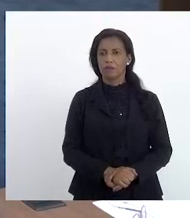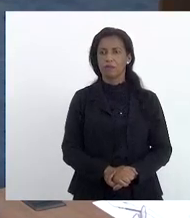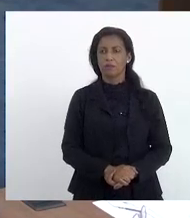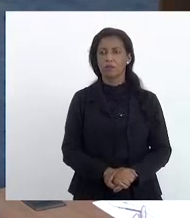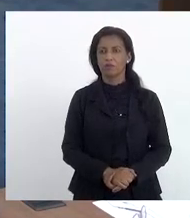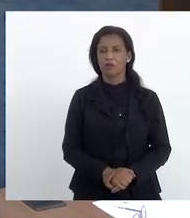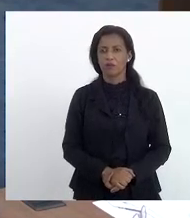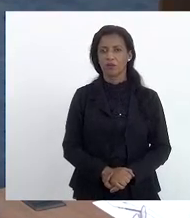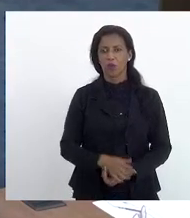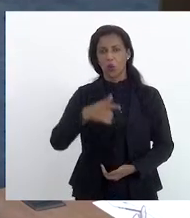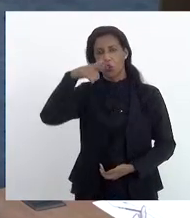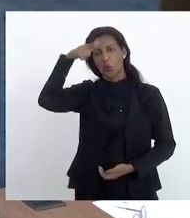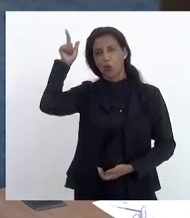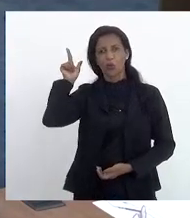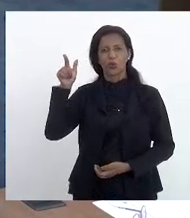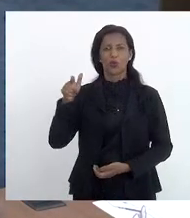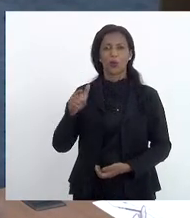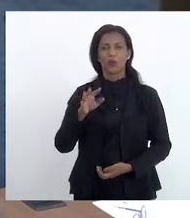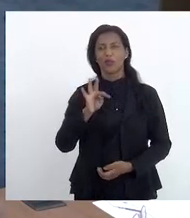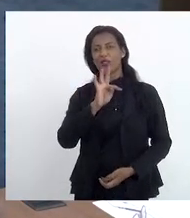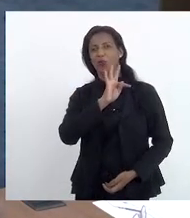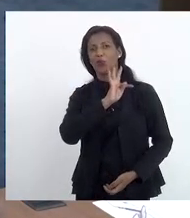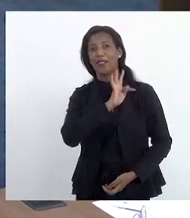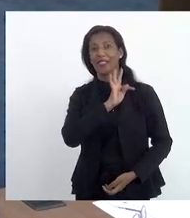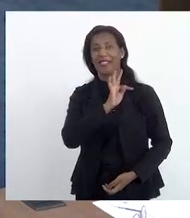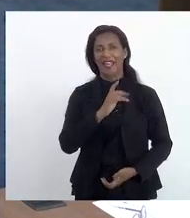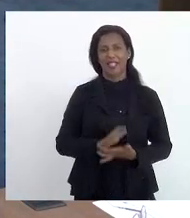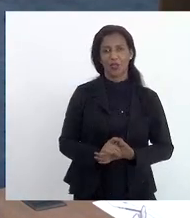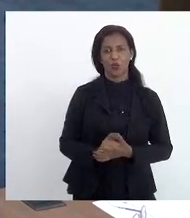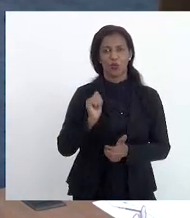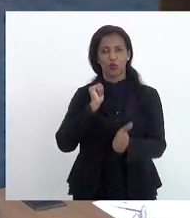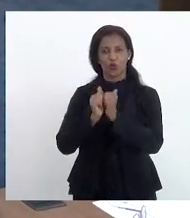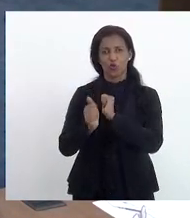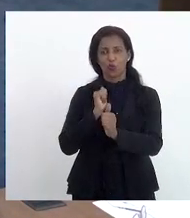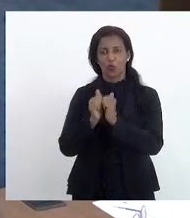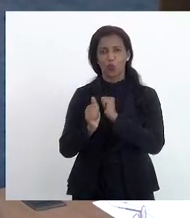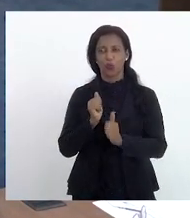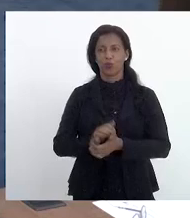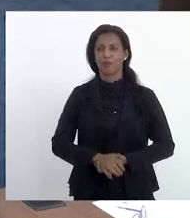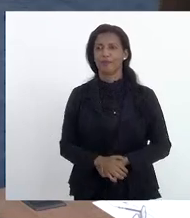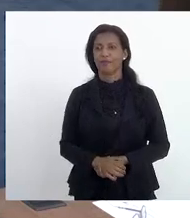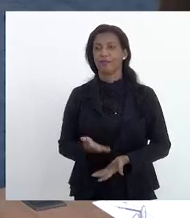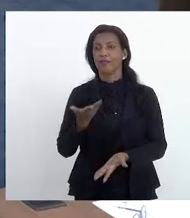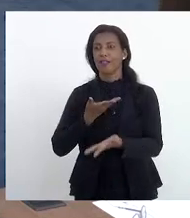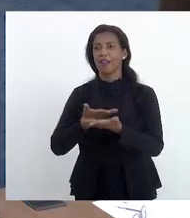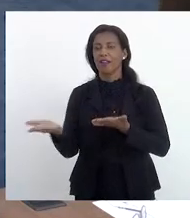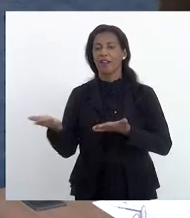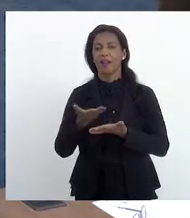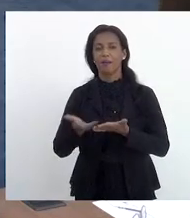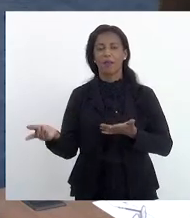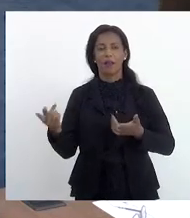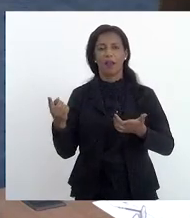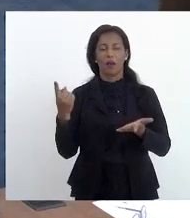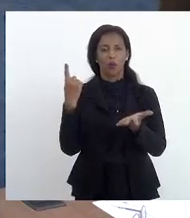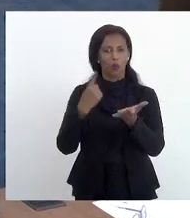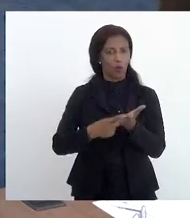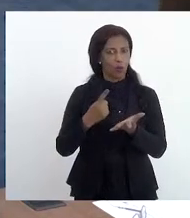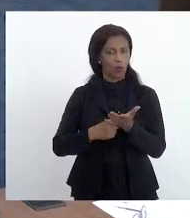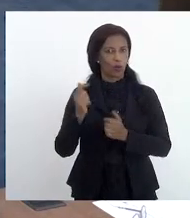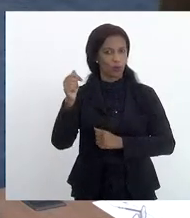Luiz Paulo vai ser o técnico, será o nosso técnico. Eu quero, deputado Luiz, encaminhar a questão do acordo aqui em